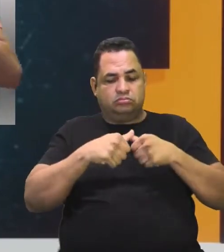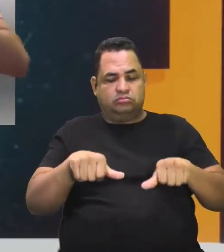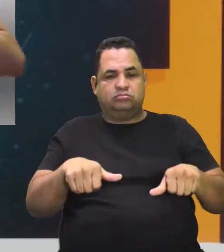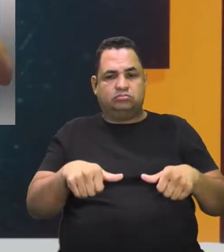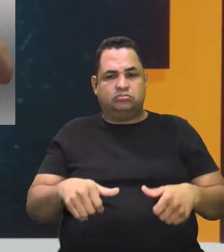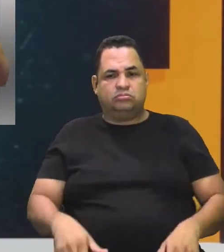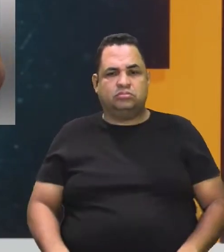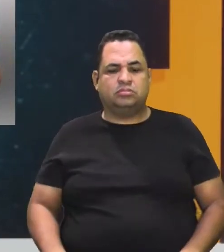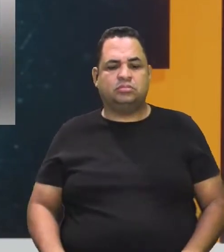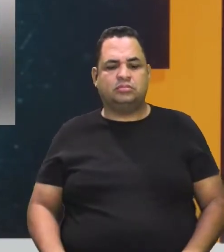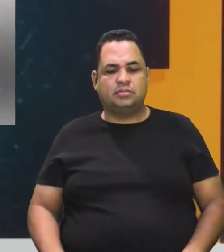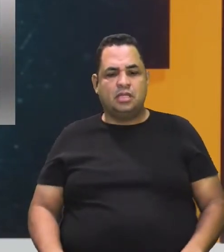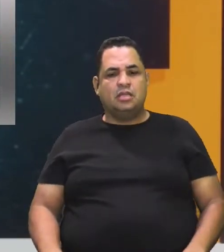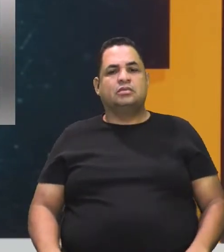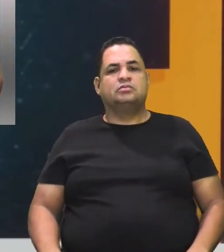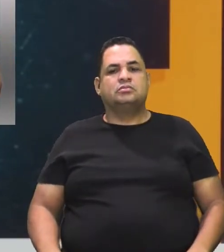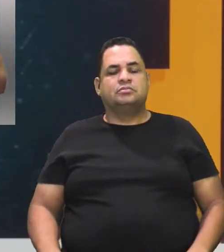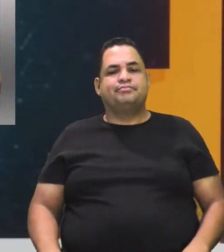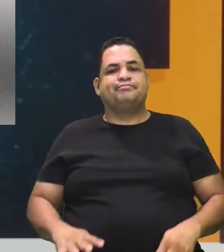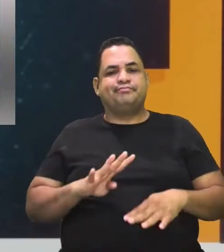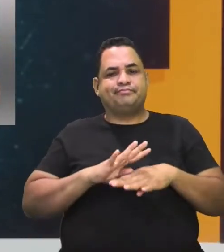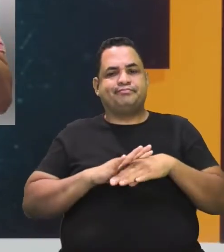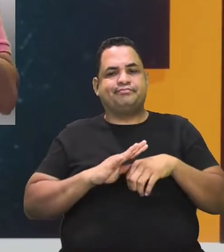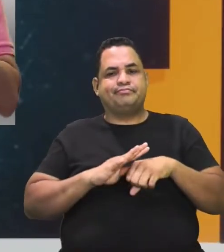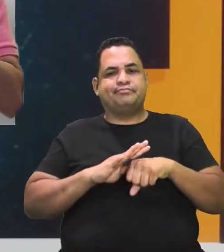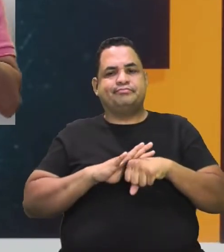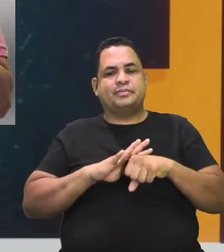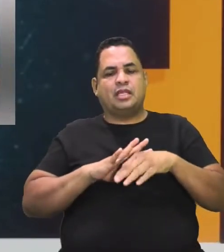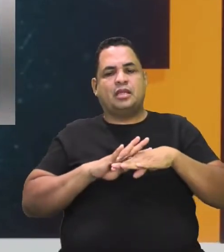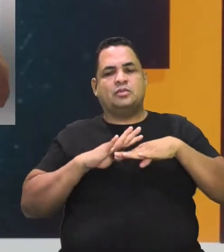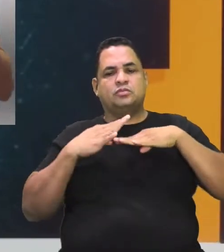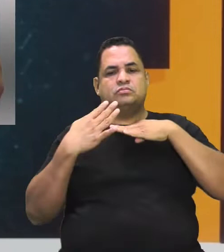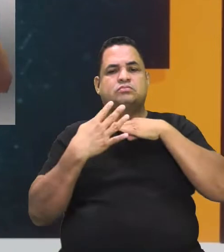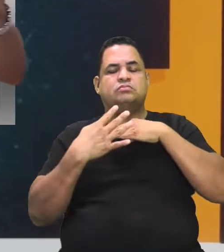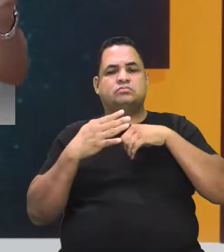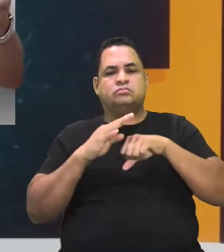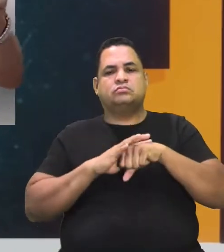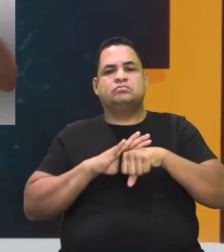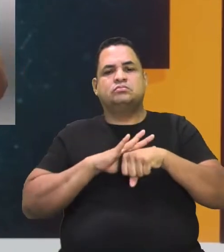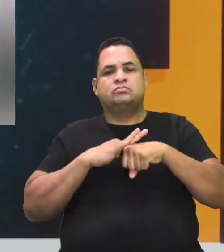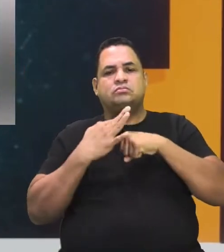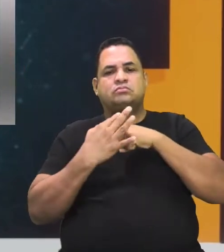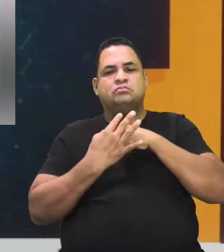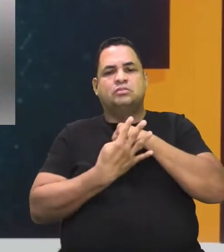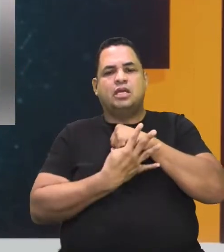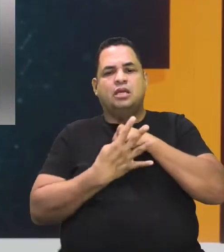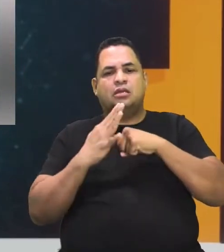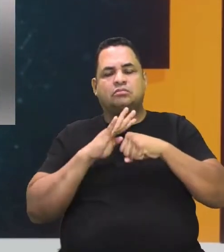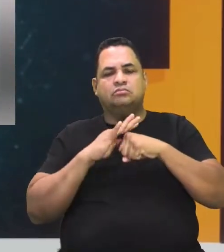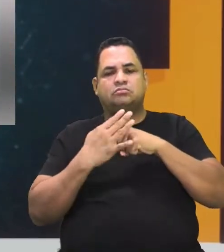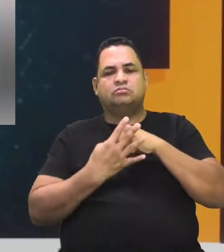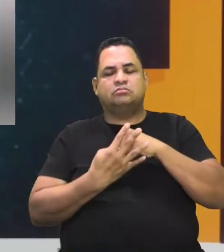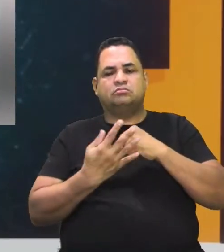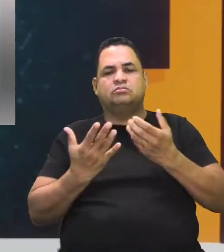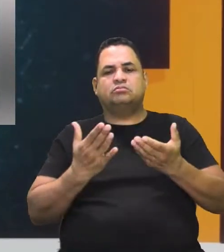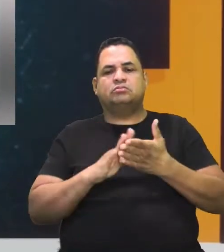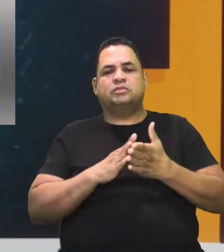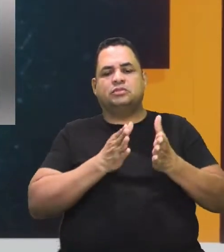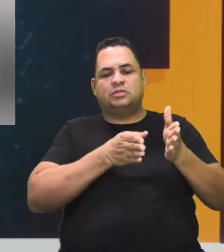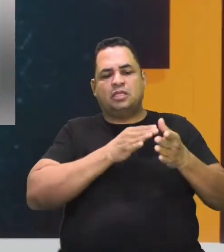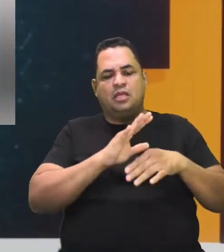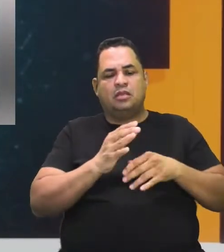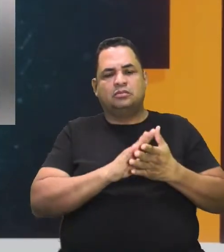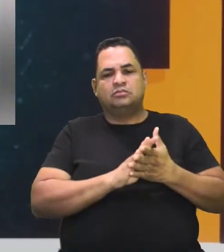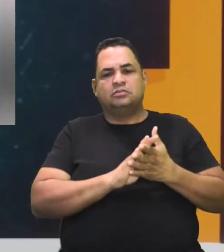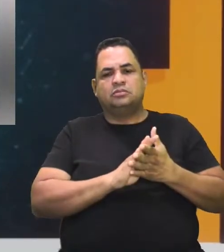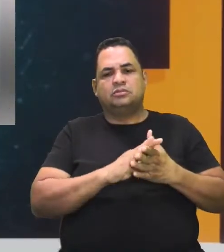né, no bairro que você mora, dependendo do como esteja lá, você vai fazer o quê? As ruas paralelas e as ruas concorrentes. E coloca